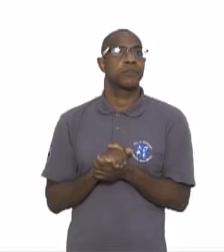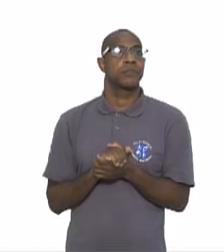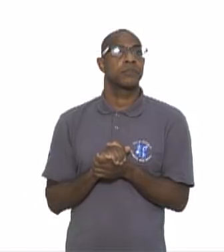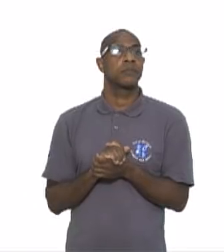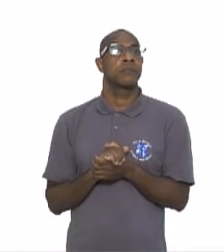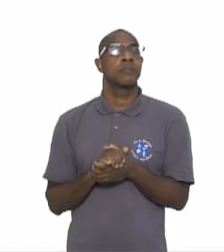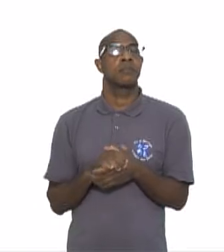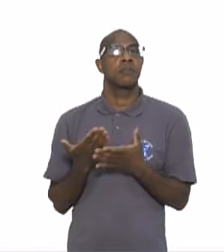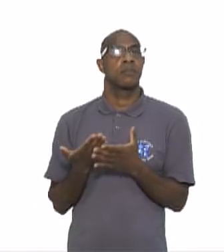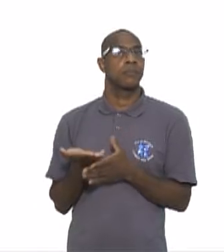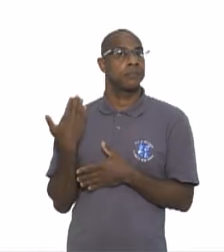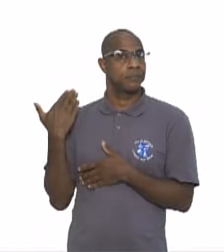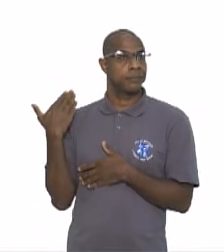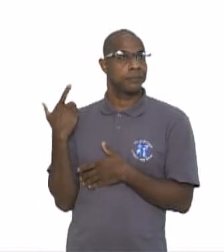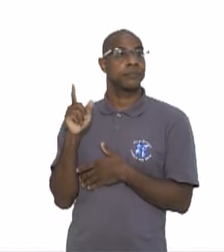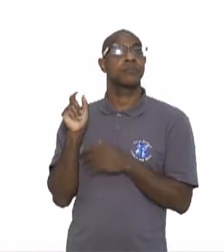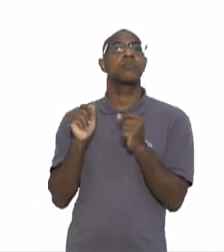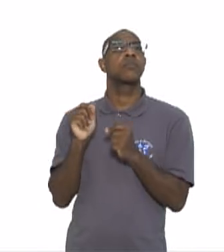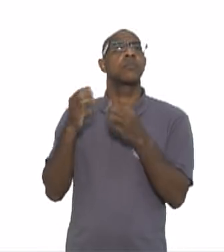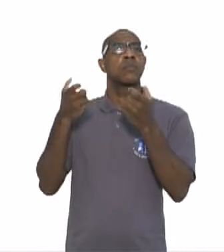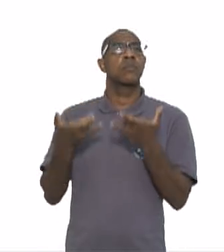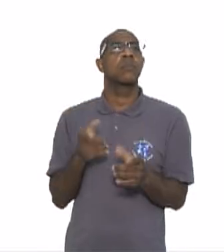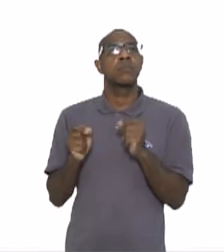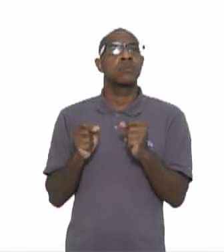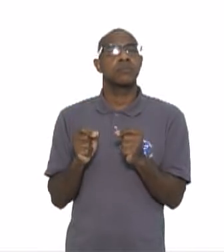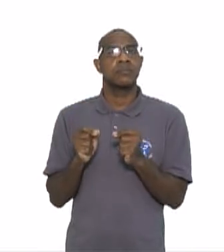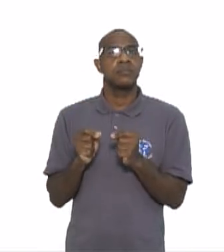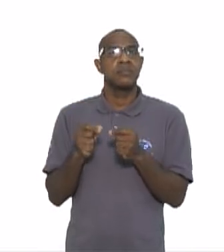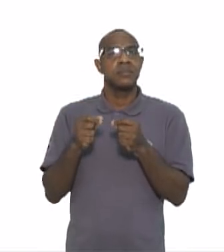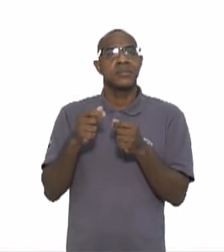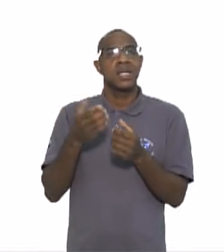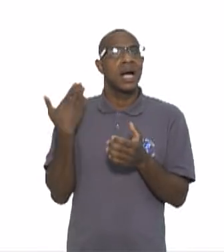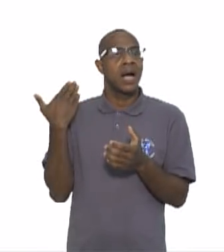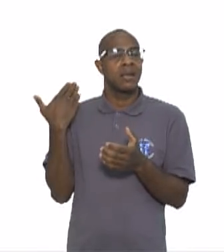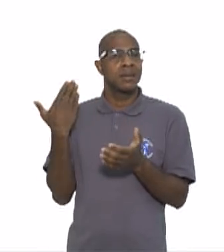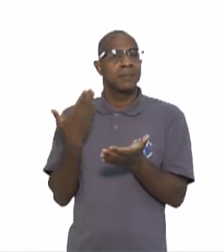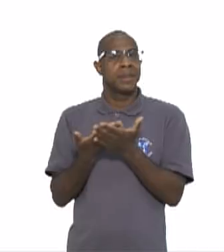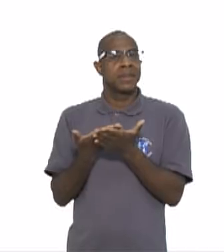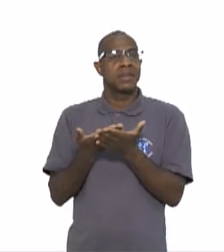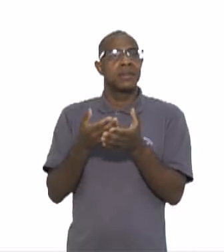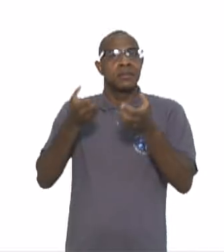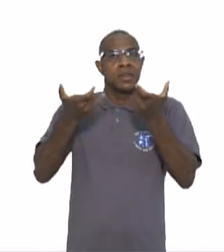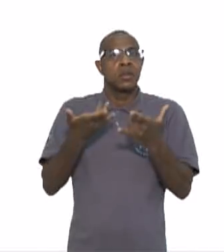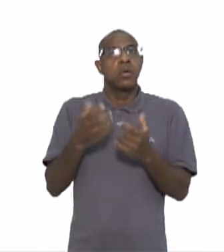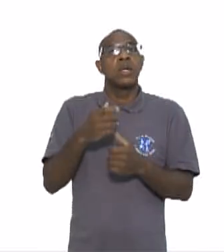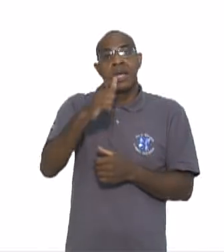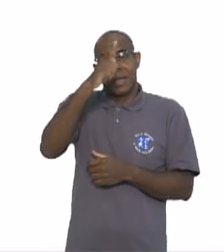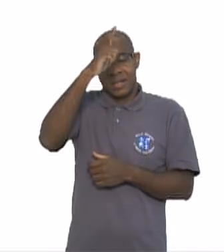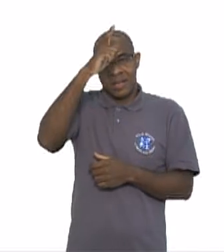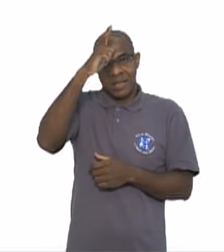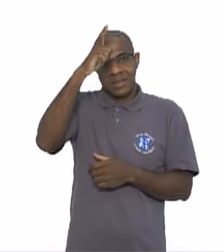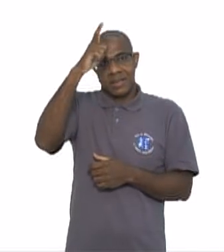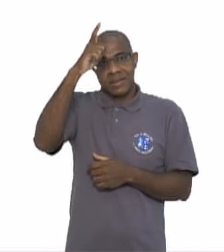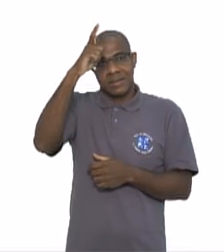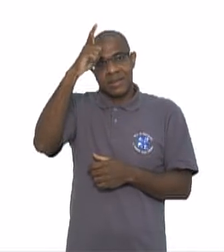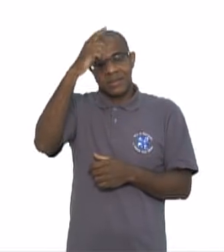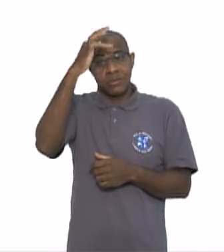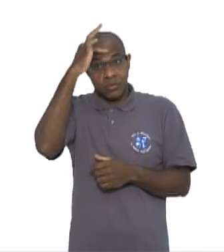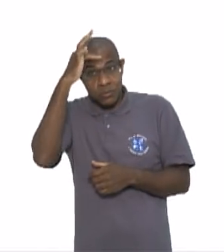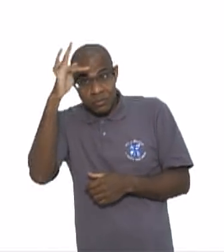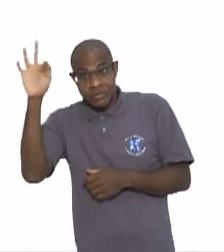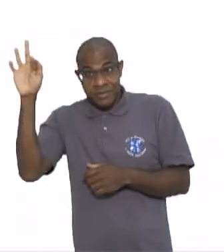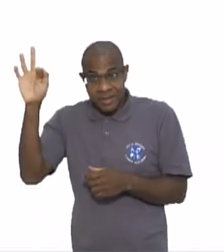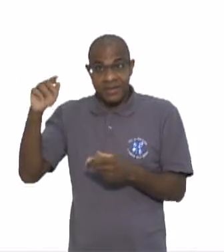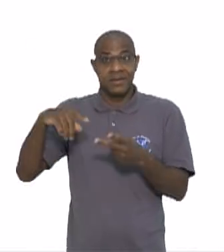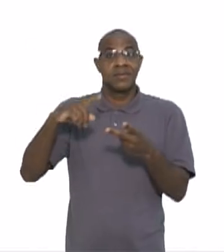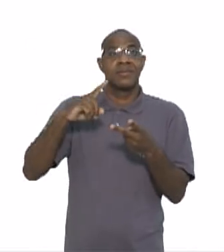Retomando a aula anterior. Na aula anterior a gente viu os francos, compreendeu melhor a importância da unificação